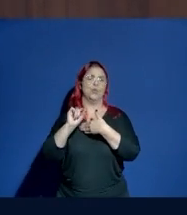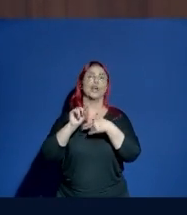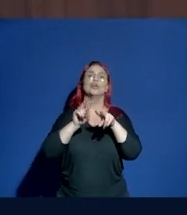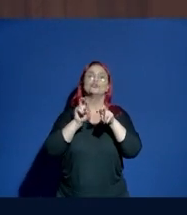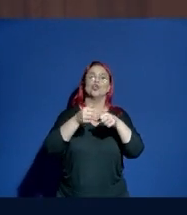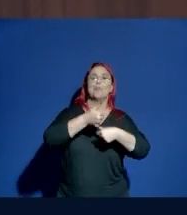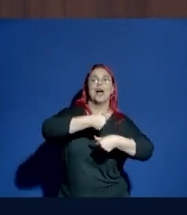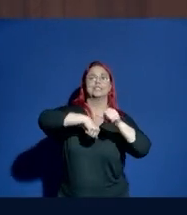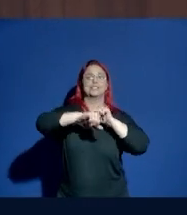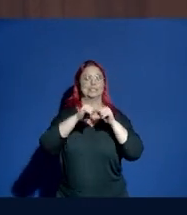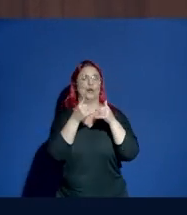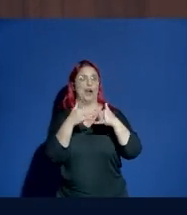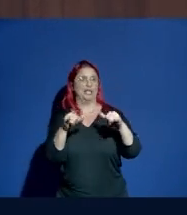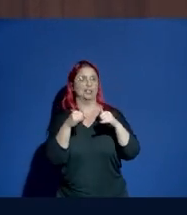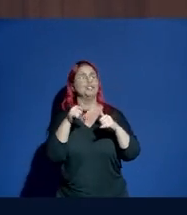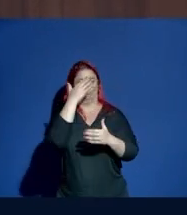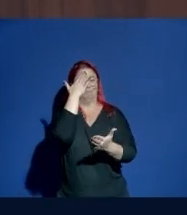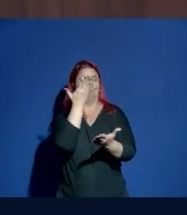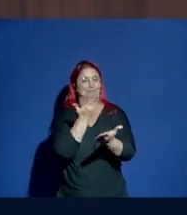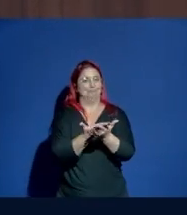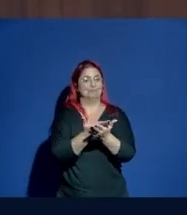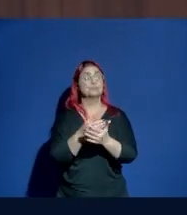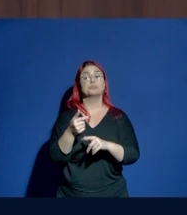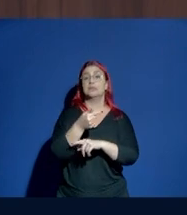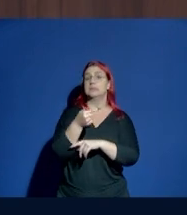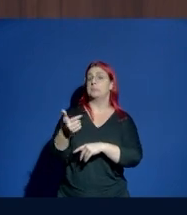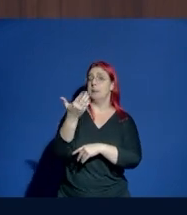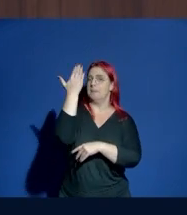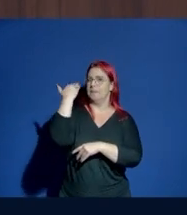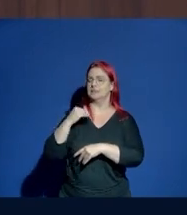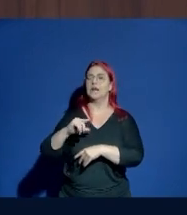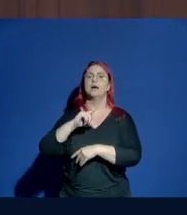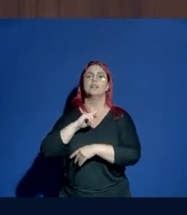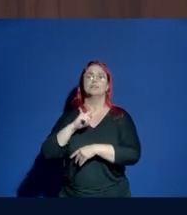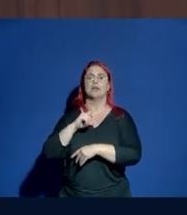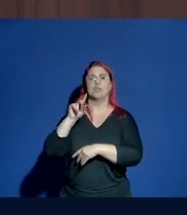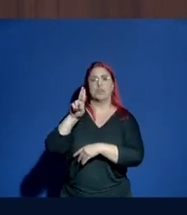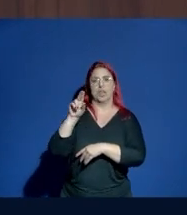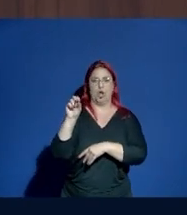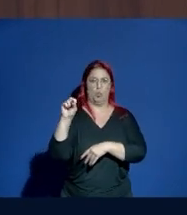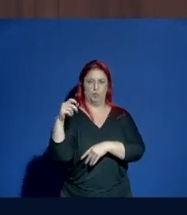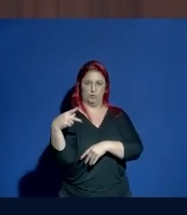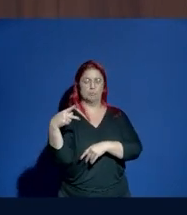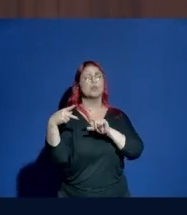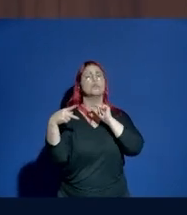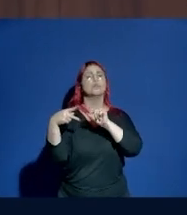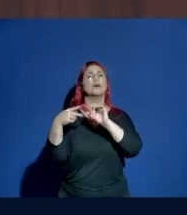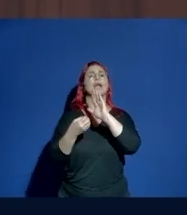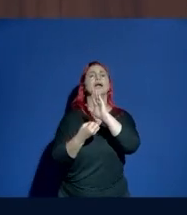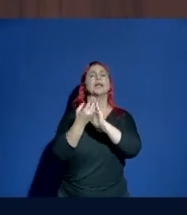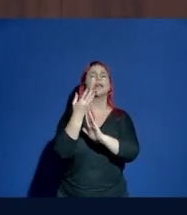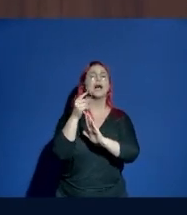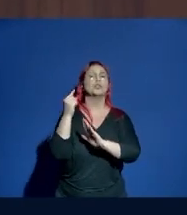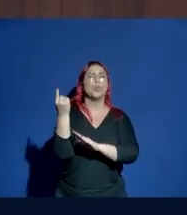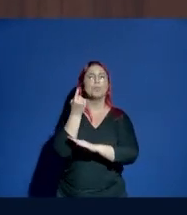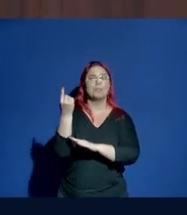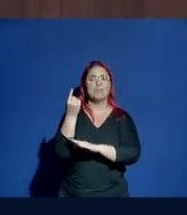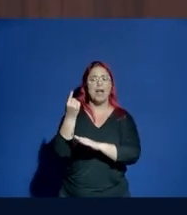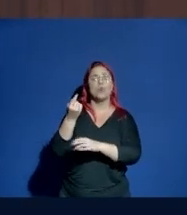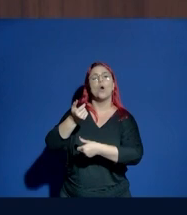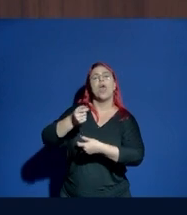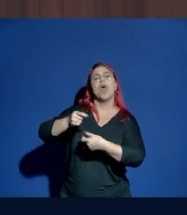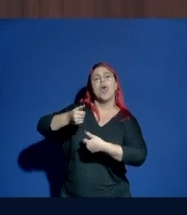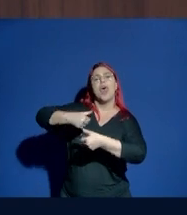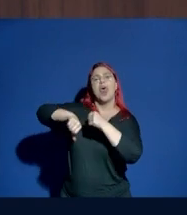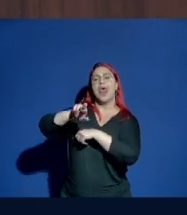energética essa nossa grande aposta na semana passada nós tivemos da Universidade de São Paulo e inaugurando o primeiro reformador não do Brasil